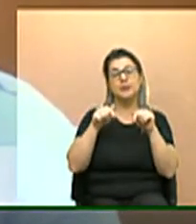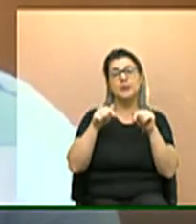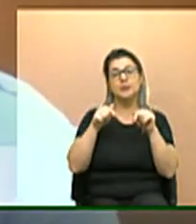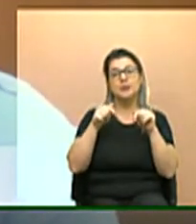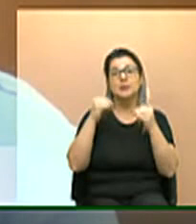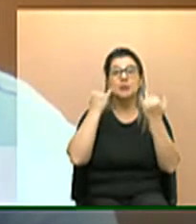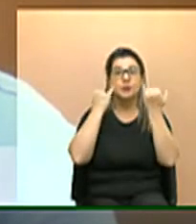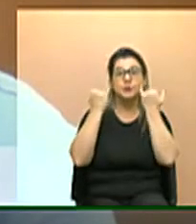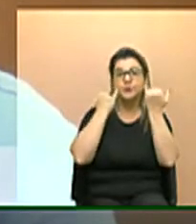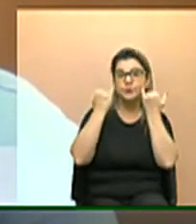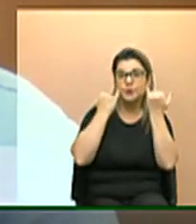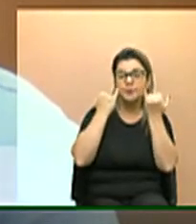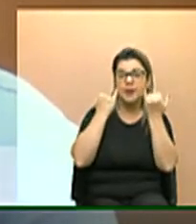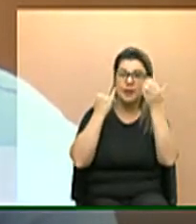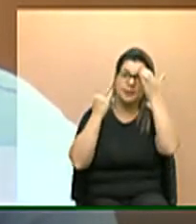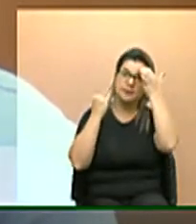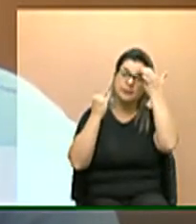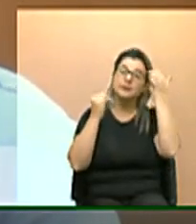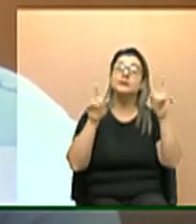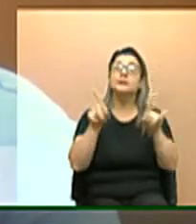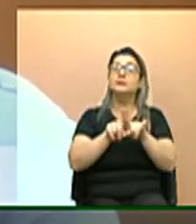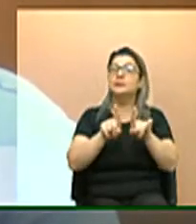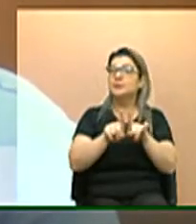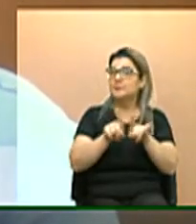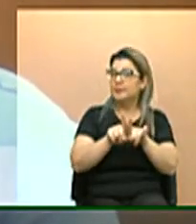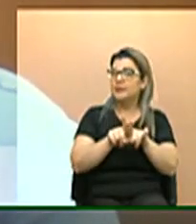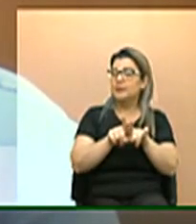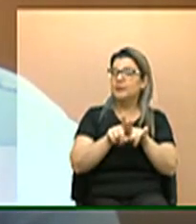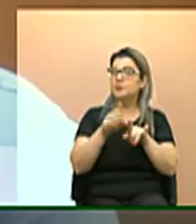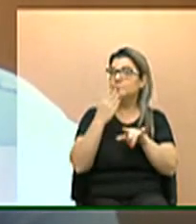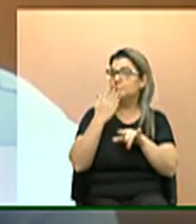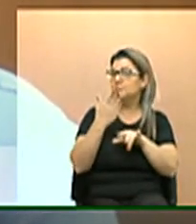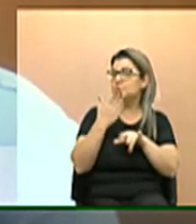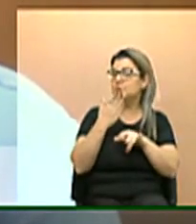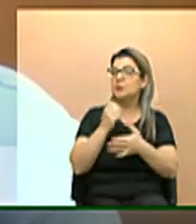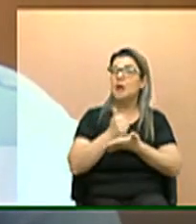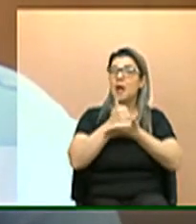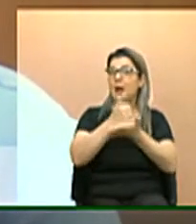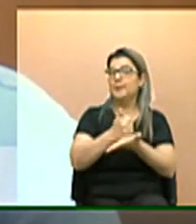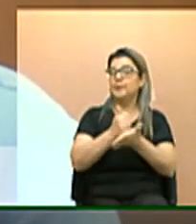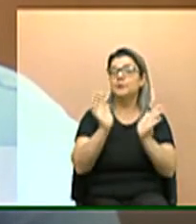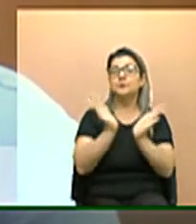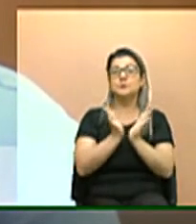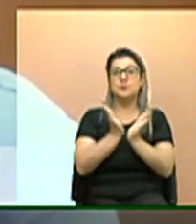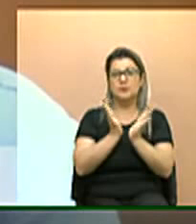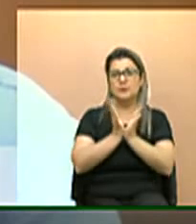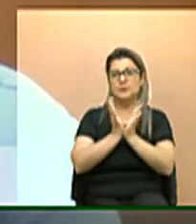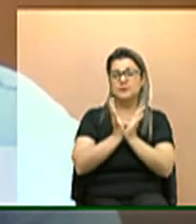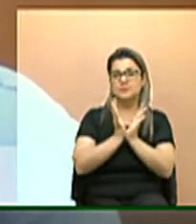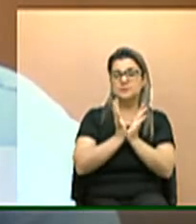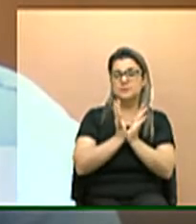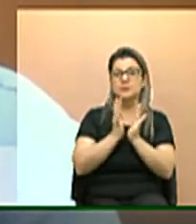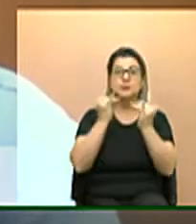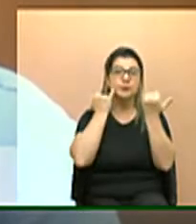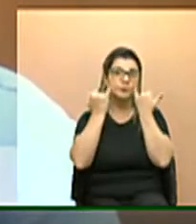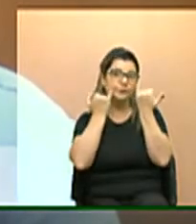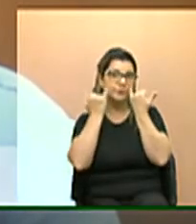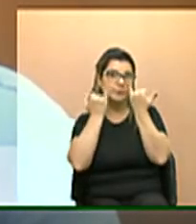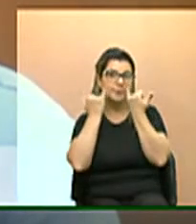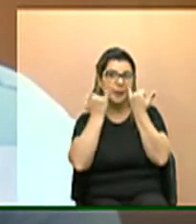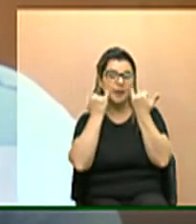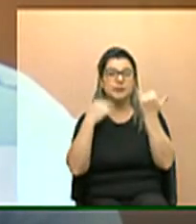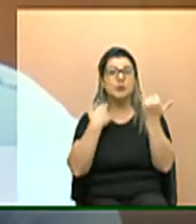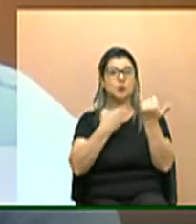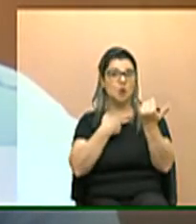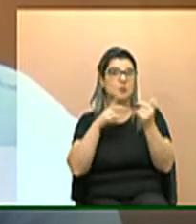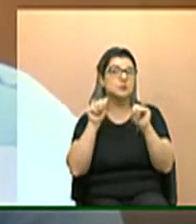questões no sentido de reforçar a necessidade da aprovação, pedir o apoio dos colegas e dizer que assim nós também fazemos